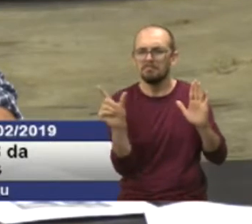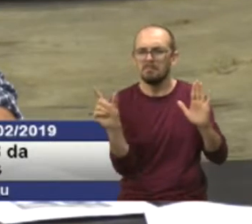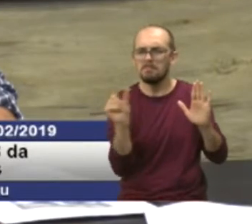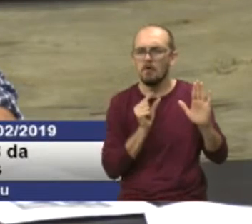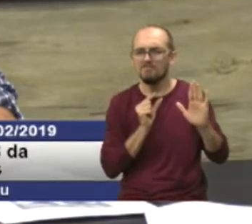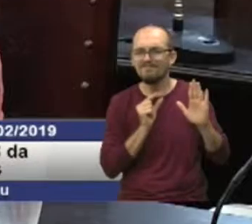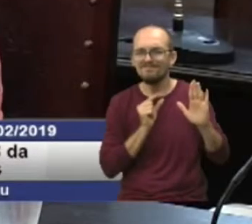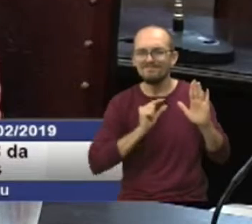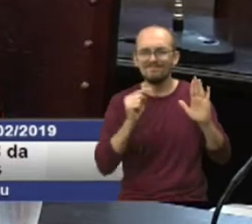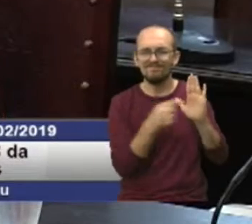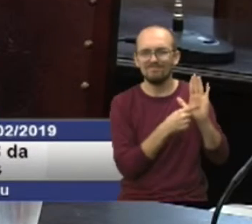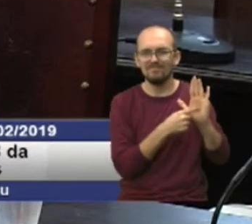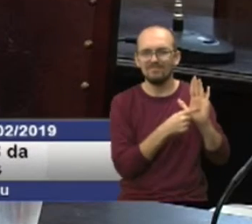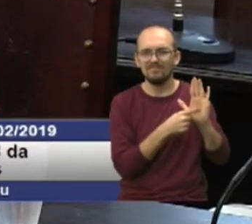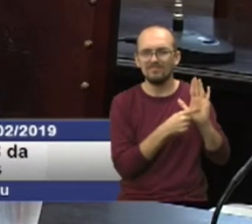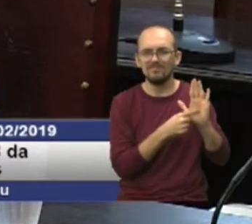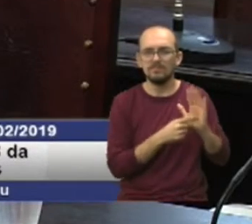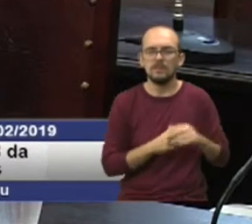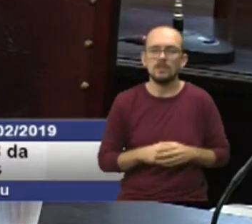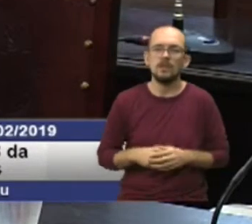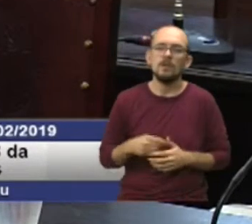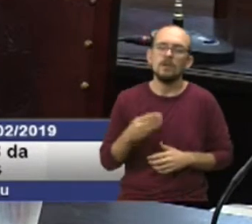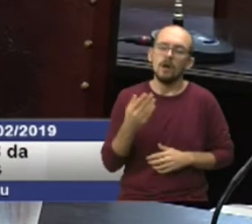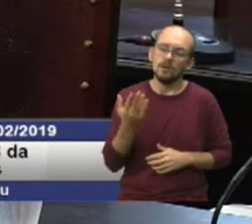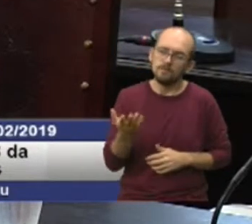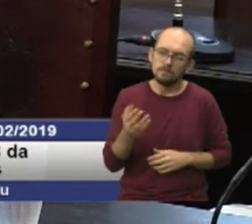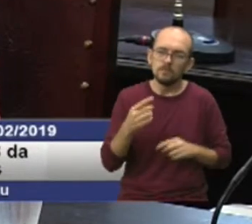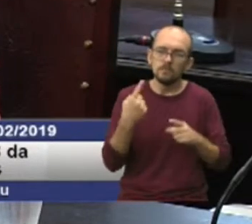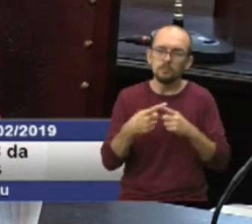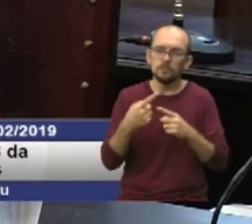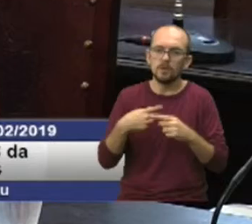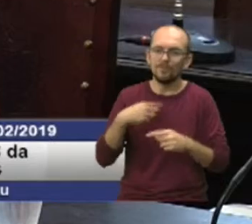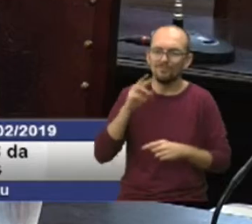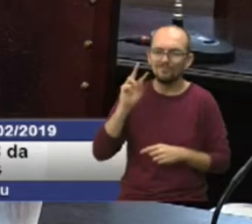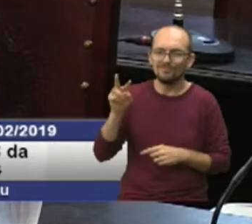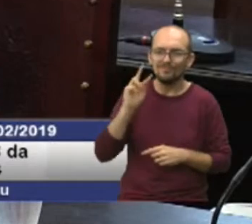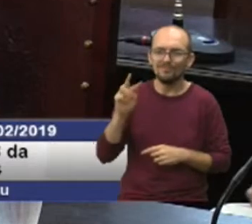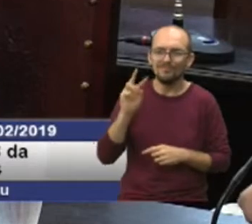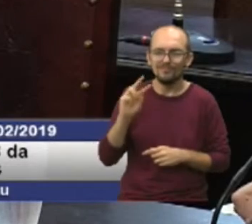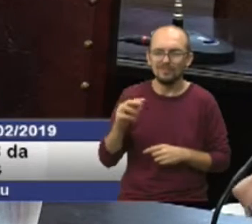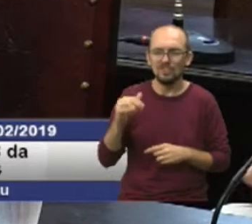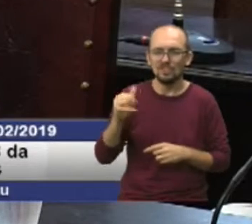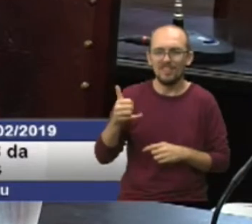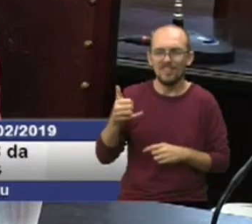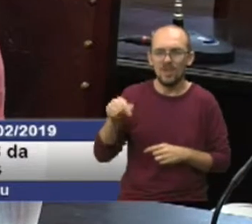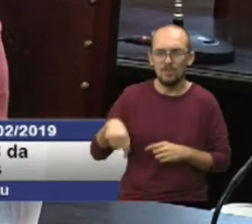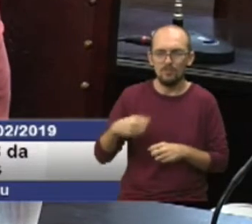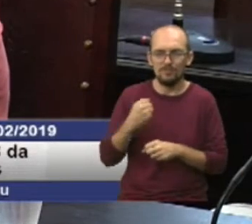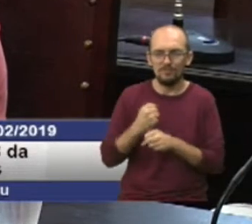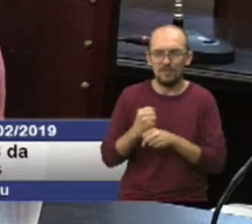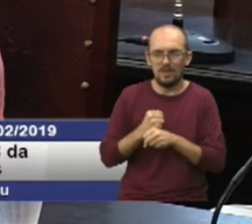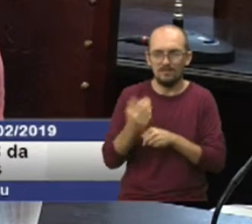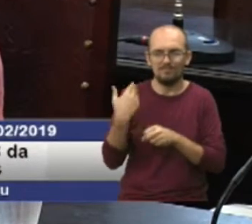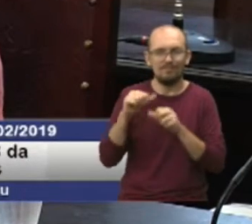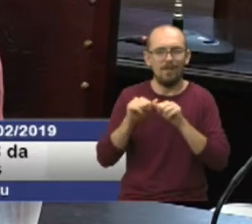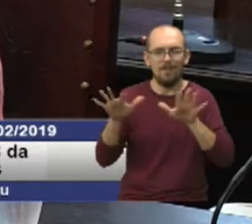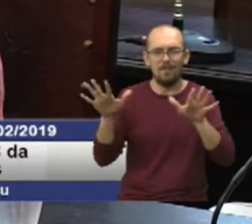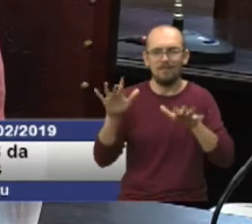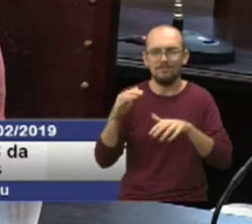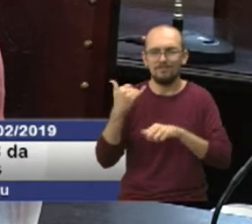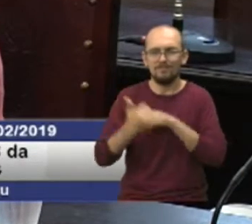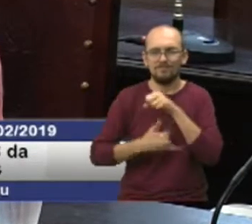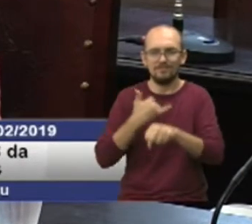A relação do superávit que teve, que eu acompanhei em janeiro desse ano, pela internet que saiu, inclusive a minha assessoria